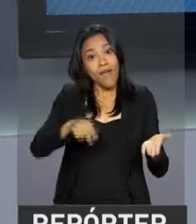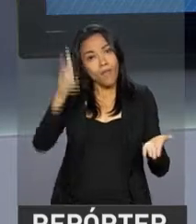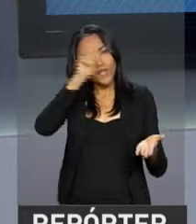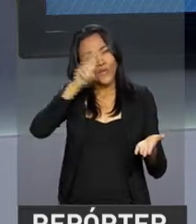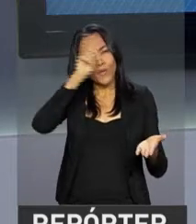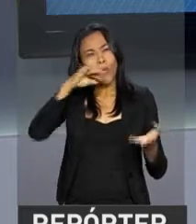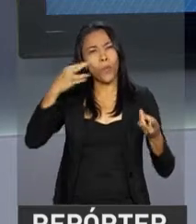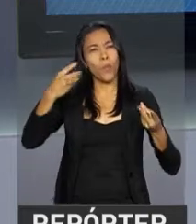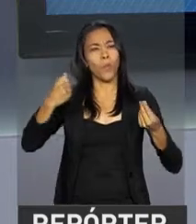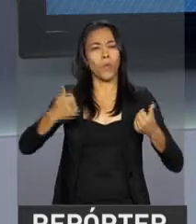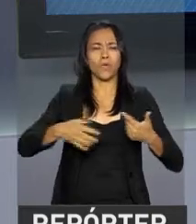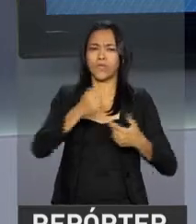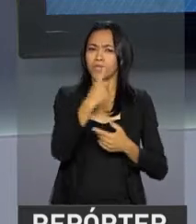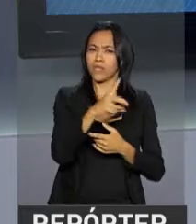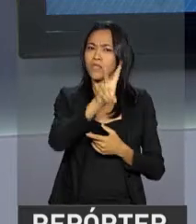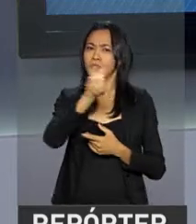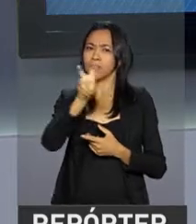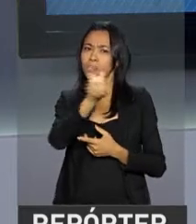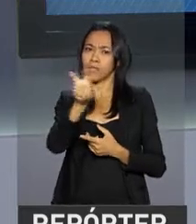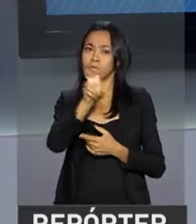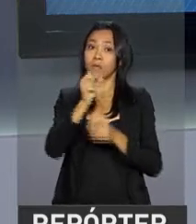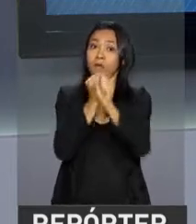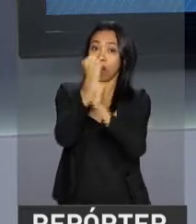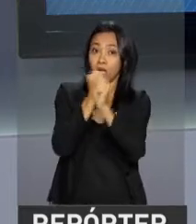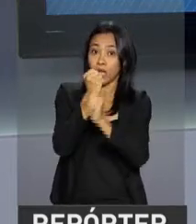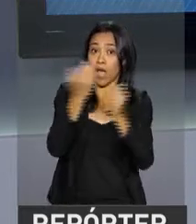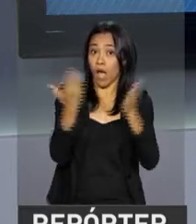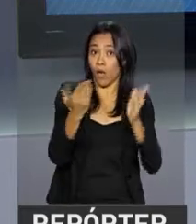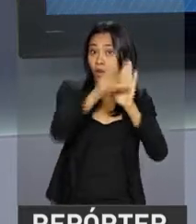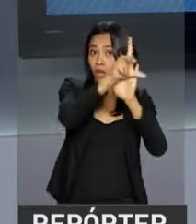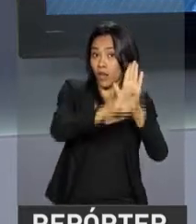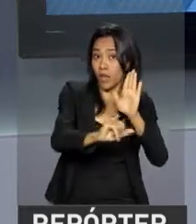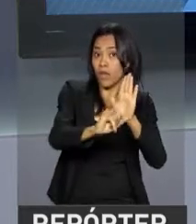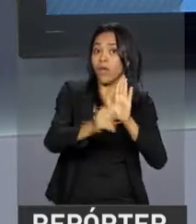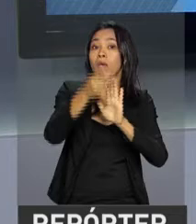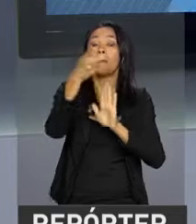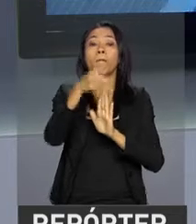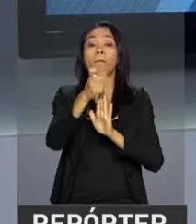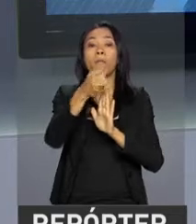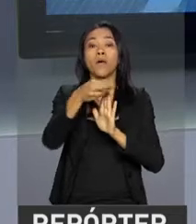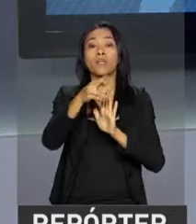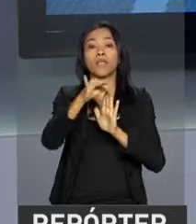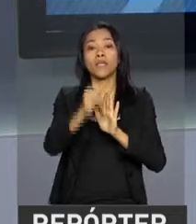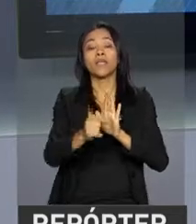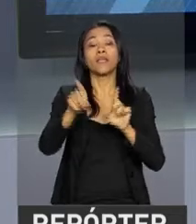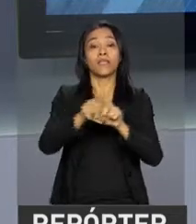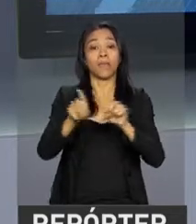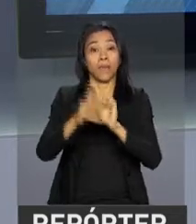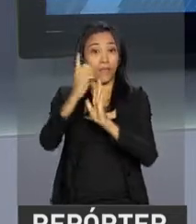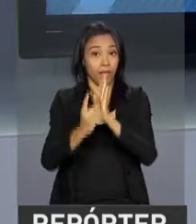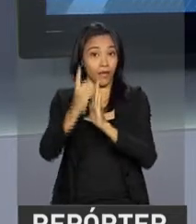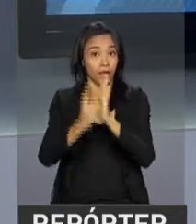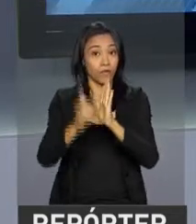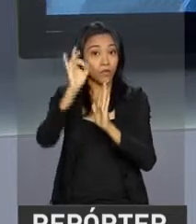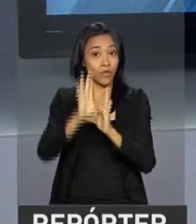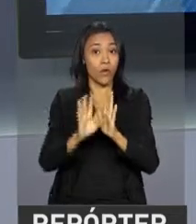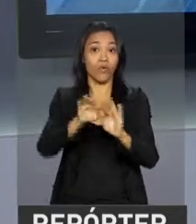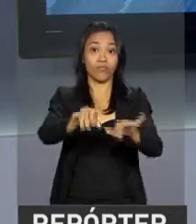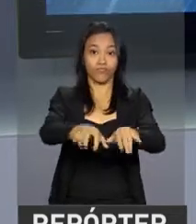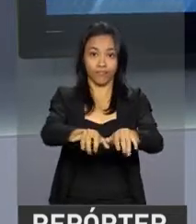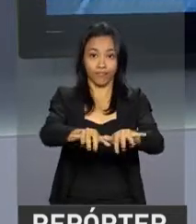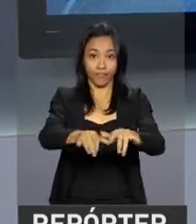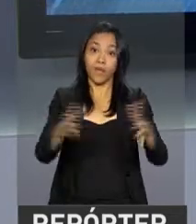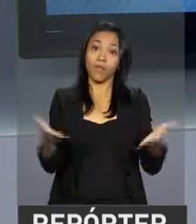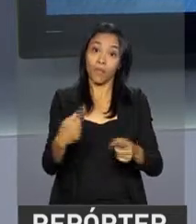de 155 anos agora leis portarias e decretos só em versão digital é que o diário oficial da união vai